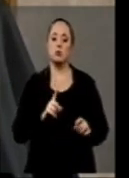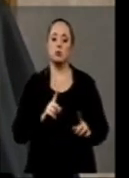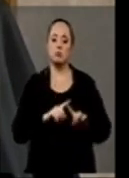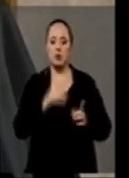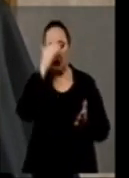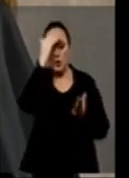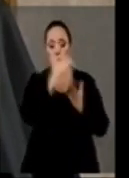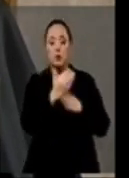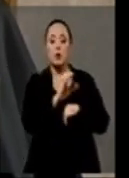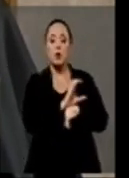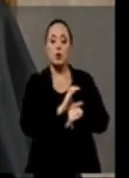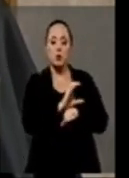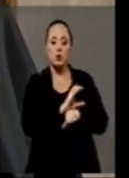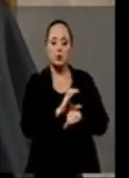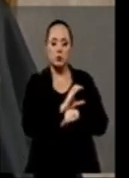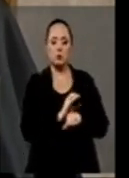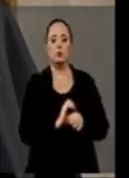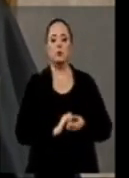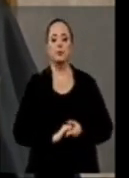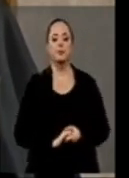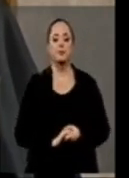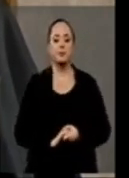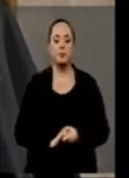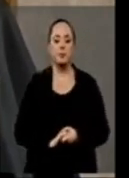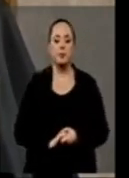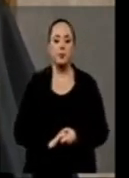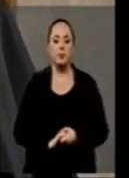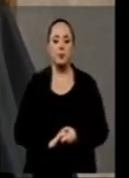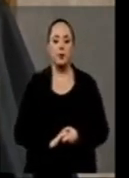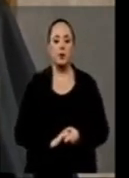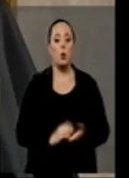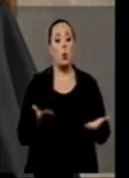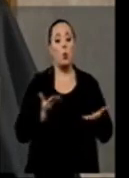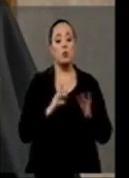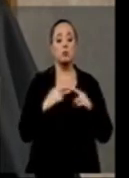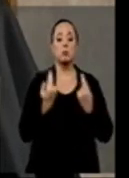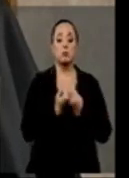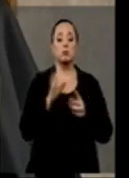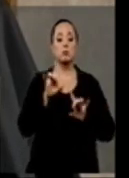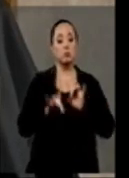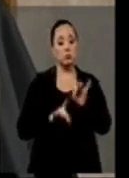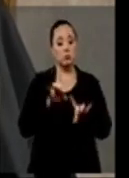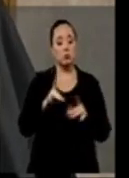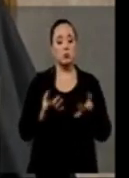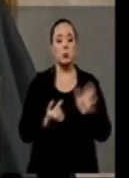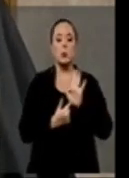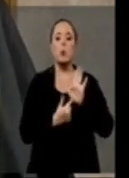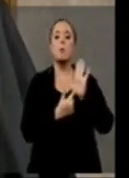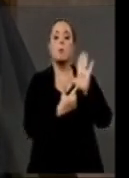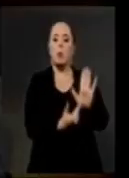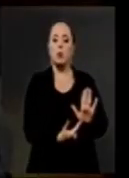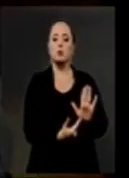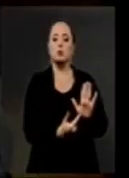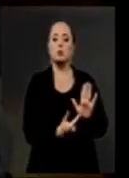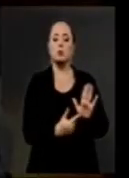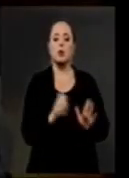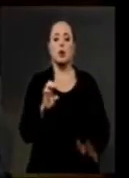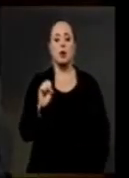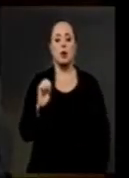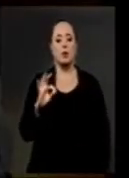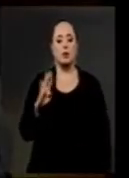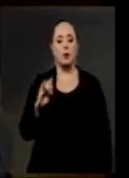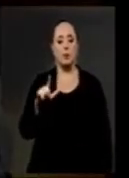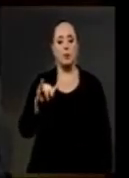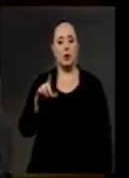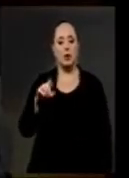dos poderes da república esta solenidade por sinal demonstra exatamente a estabilidade